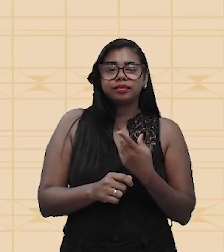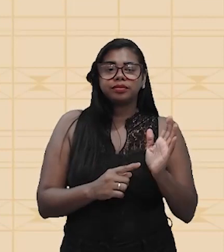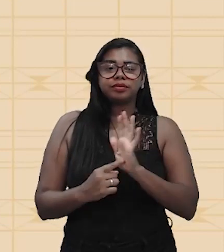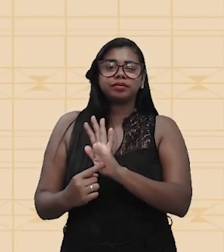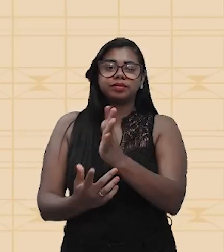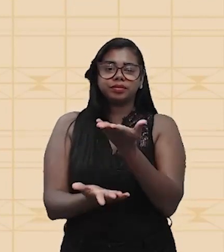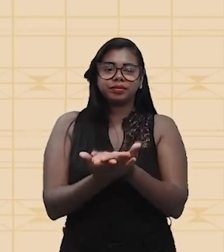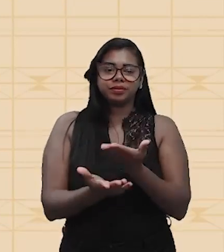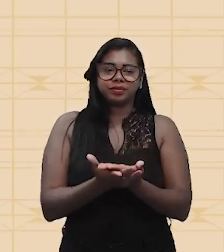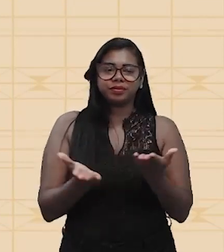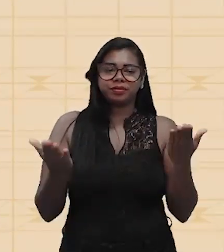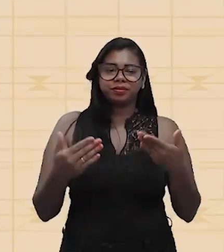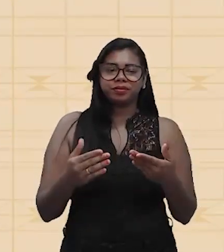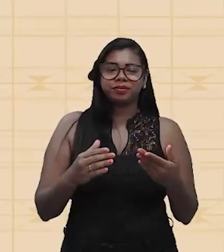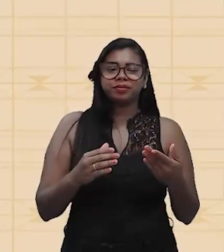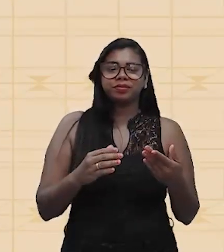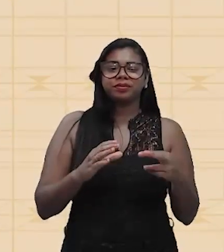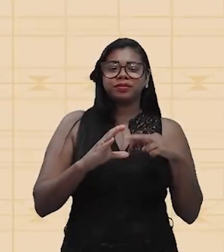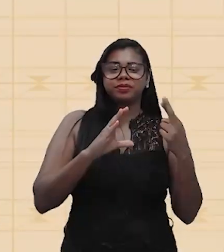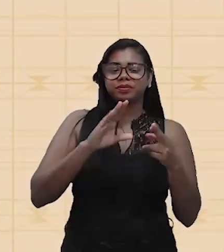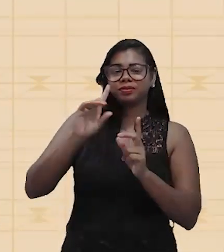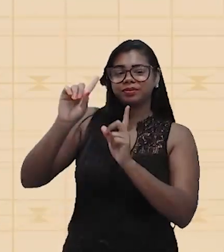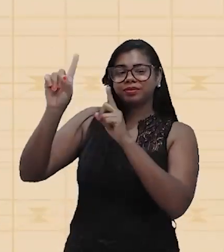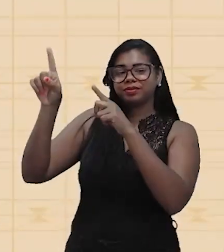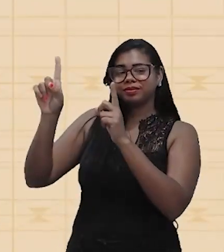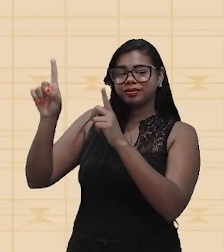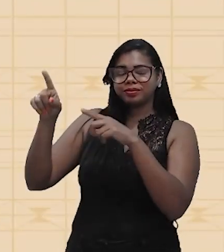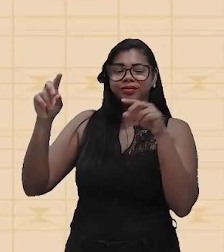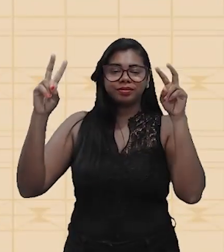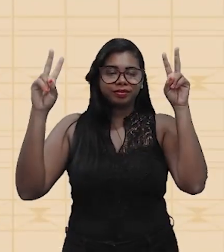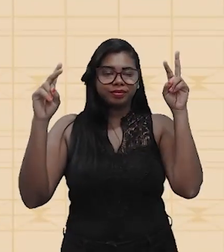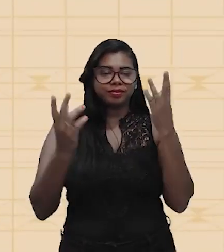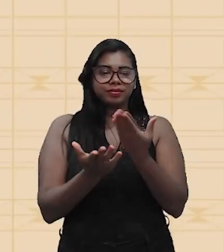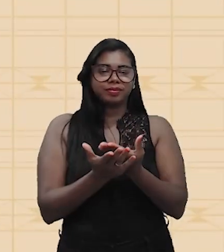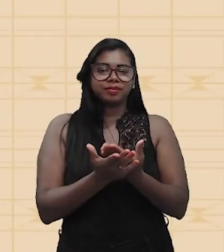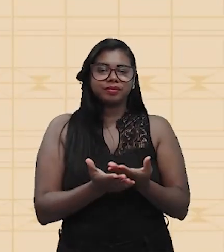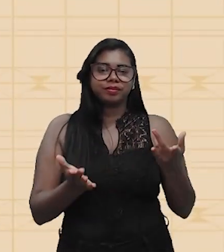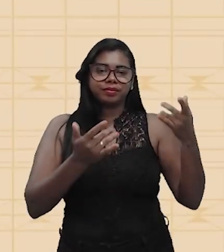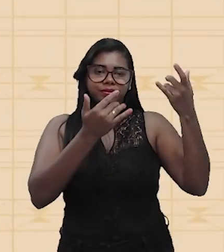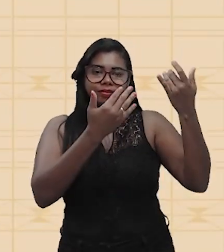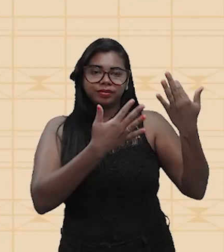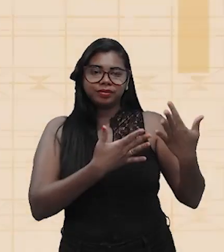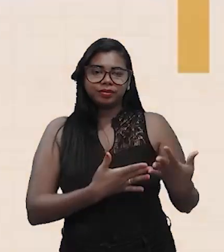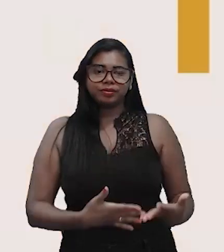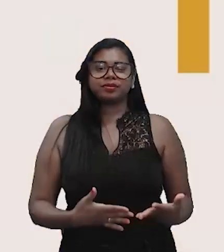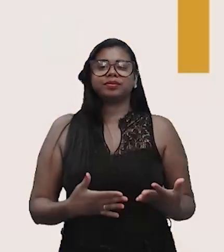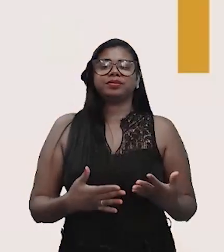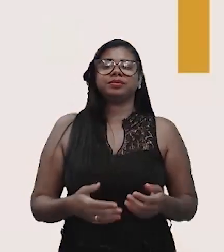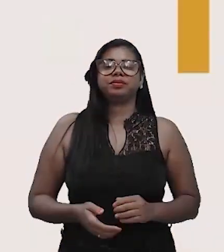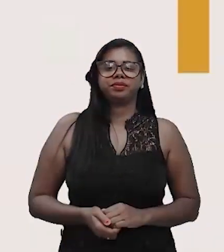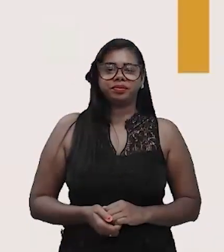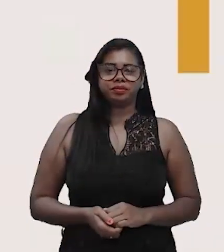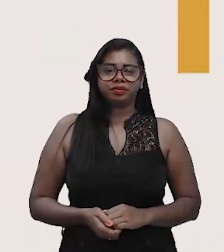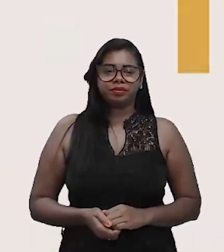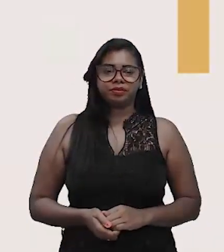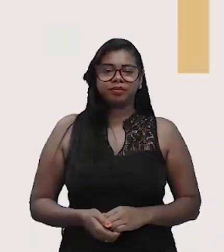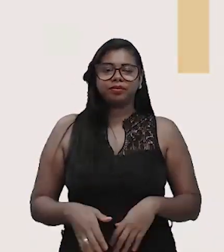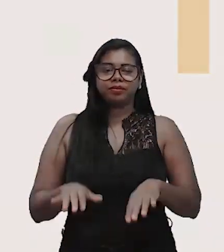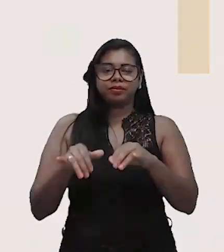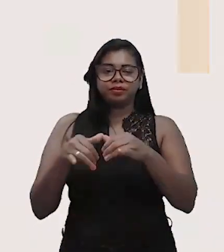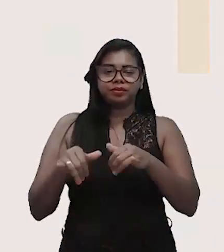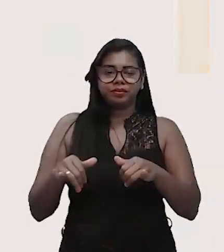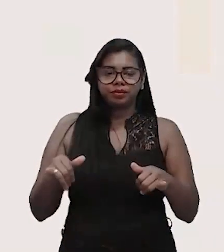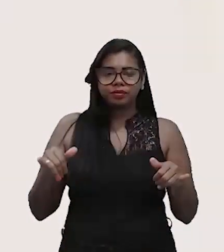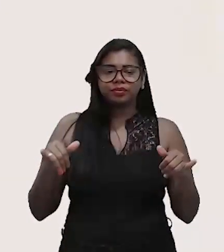hoje. Robertão, bota o título da aula de hoje, Robertão. Nós vamos falar de circuito elétrico, segunda parte, aula 2,